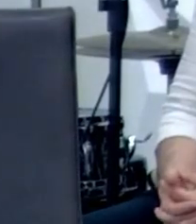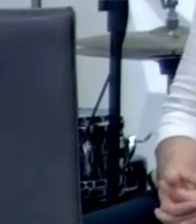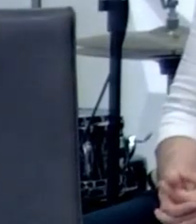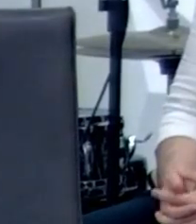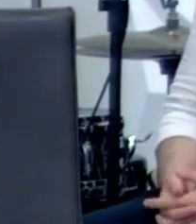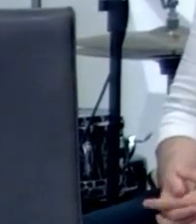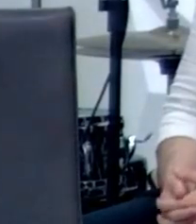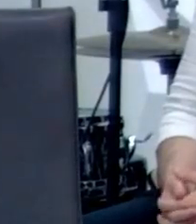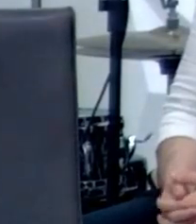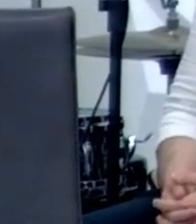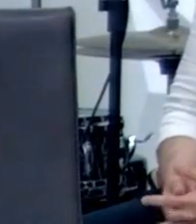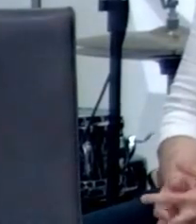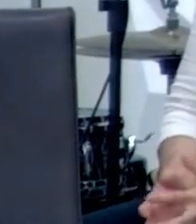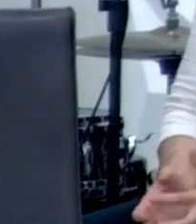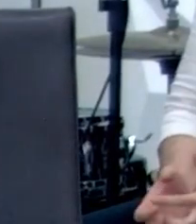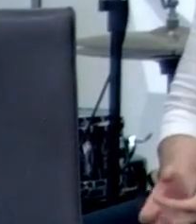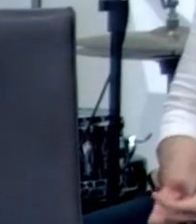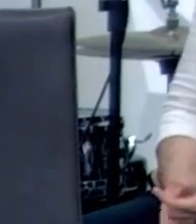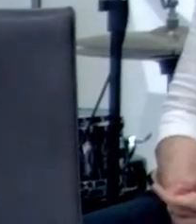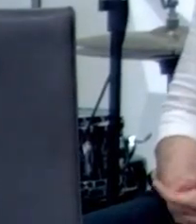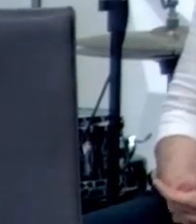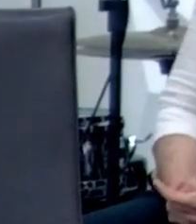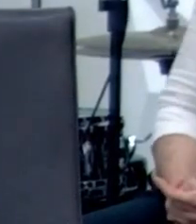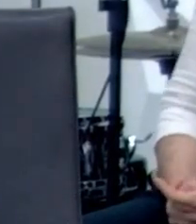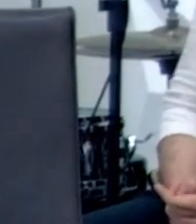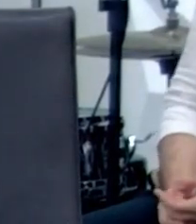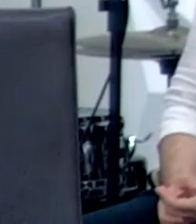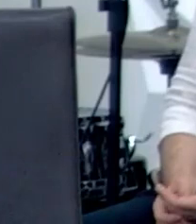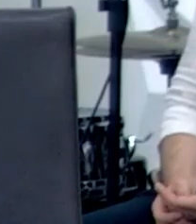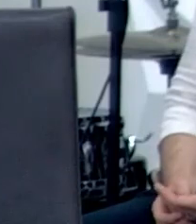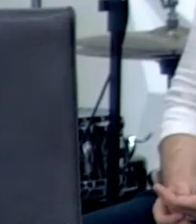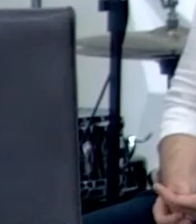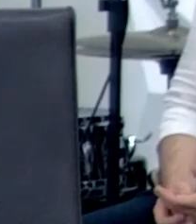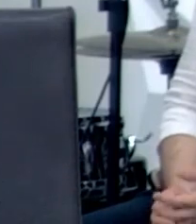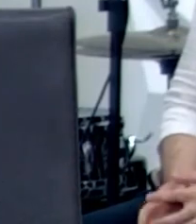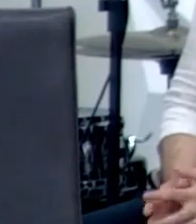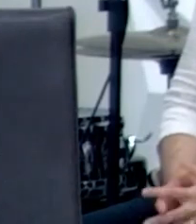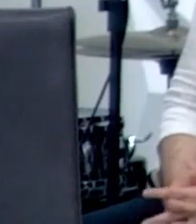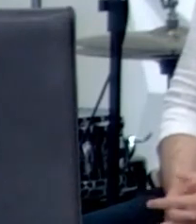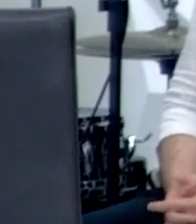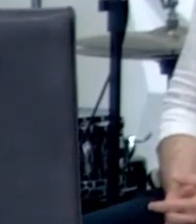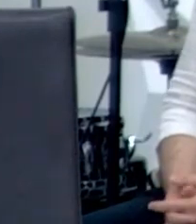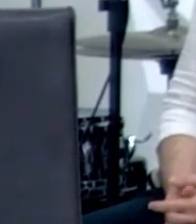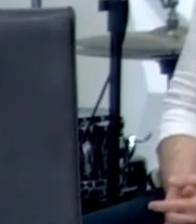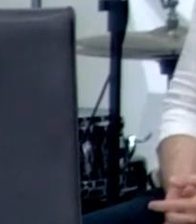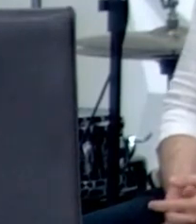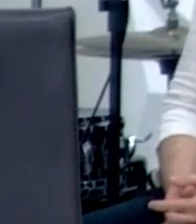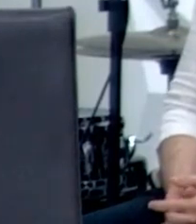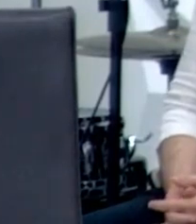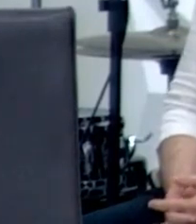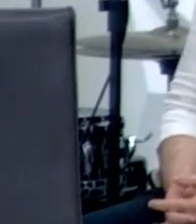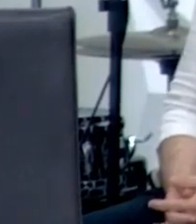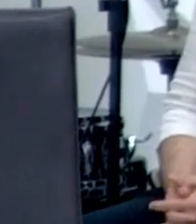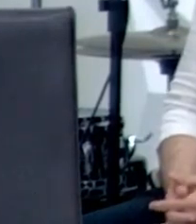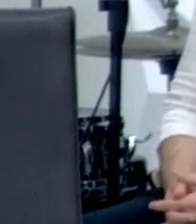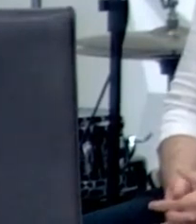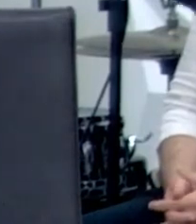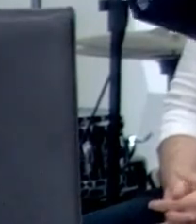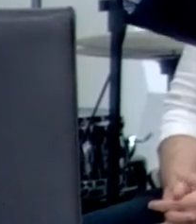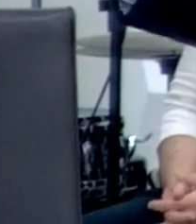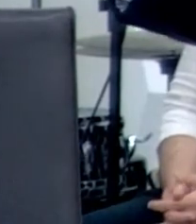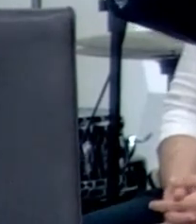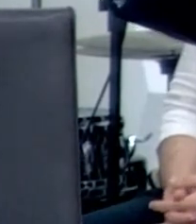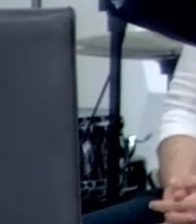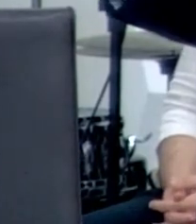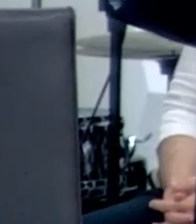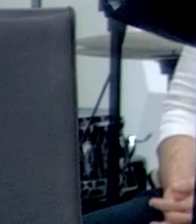do sermão e querem saber o primeiro dos Sentimentos foi o medo e quando eu